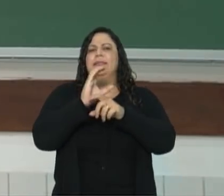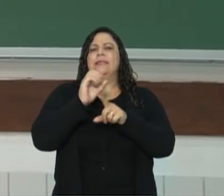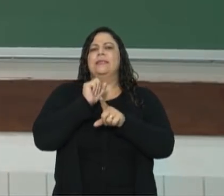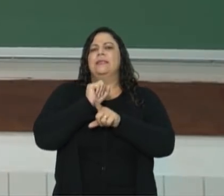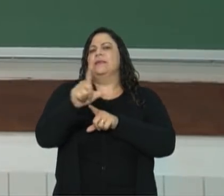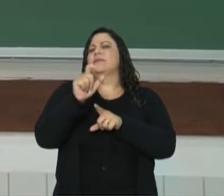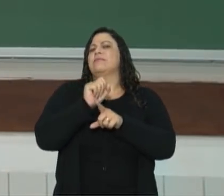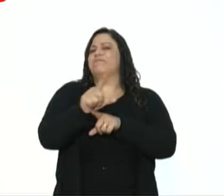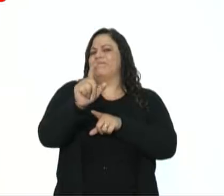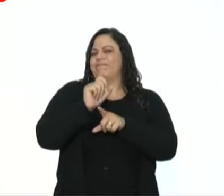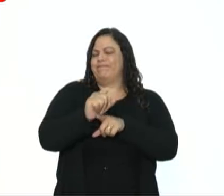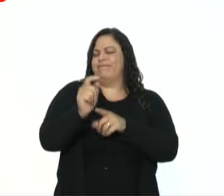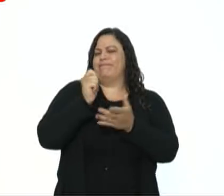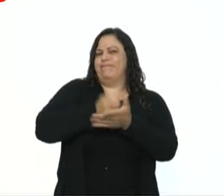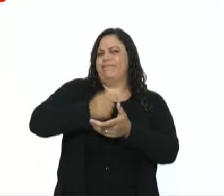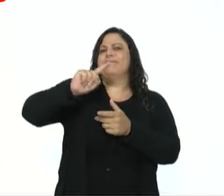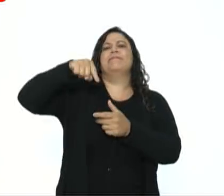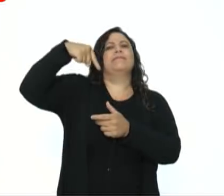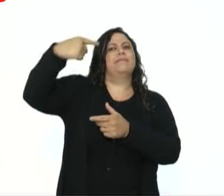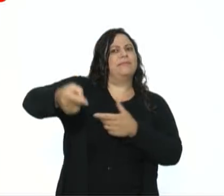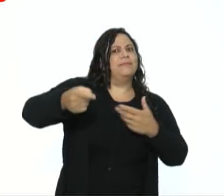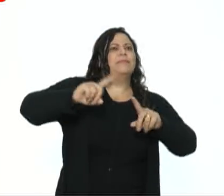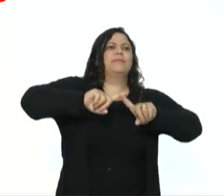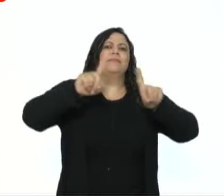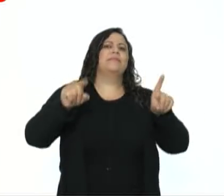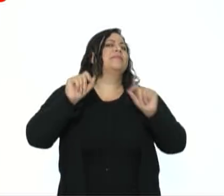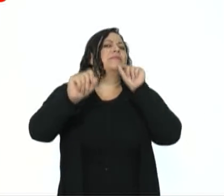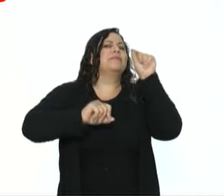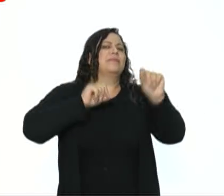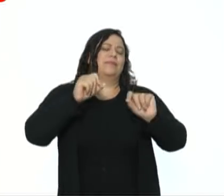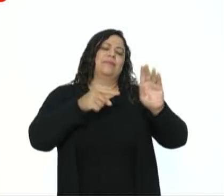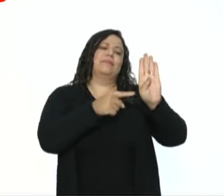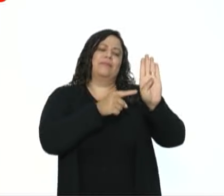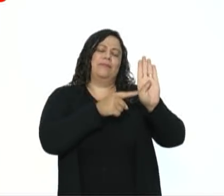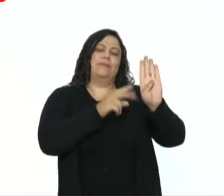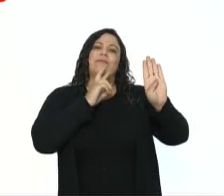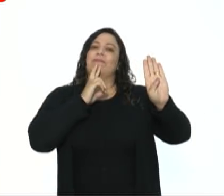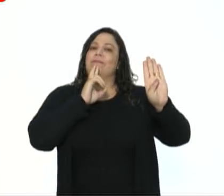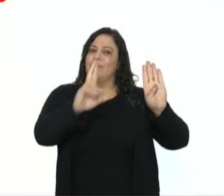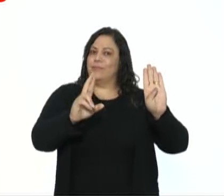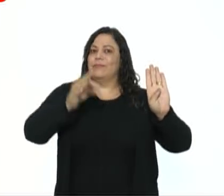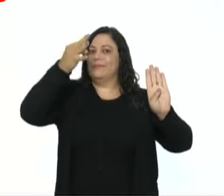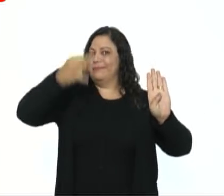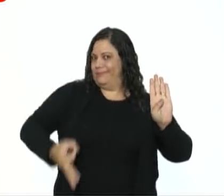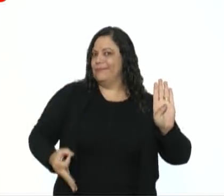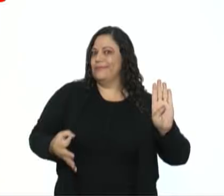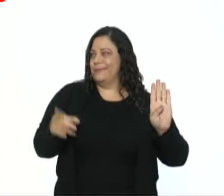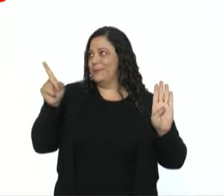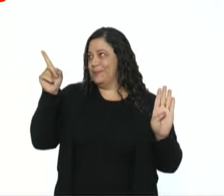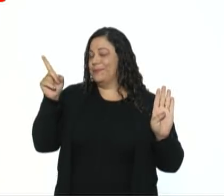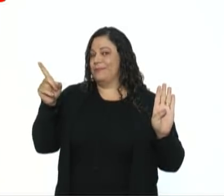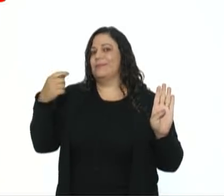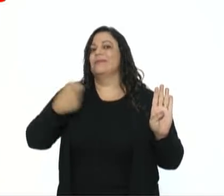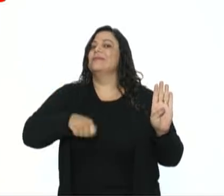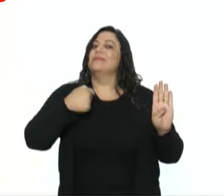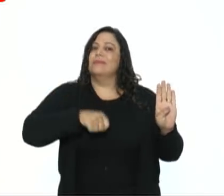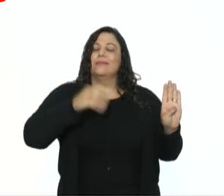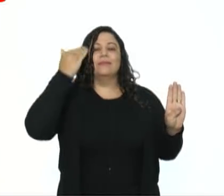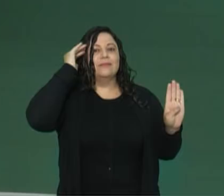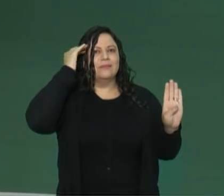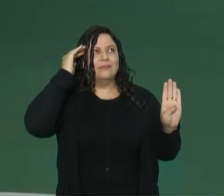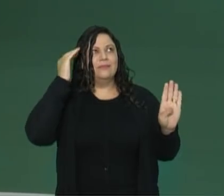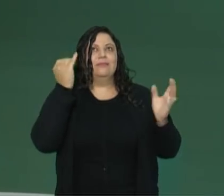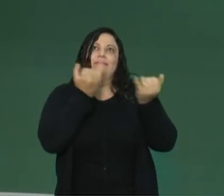Qual que é a resposta certa, querido? Você e eu sabemos que é a letra B, não é isso? Então, veja, eu tenho que entender. Gente,